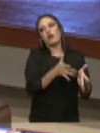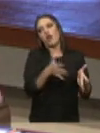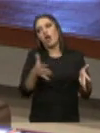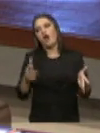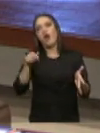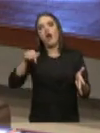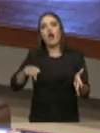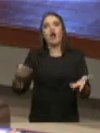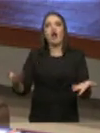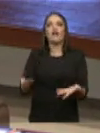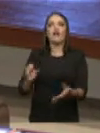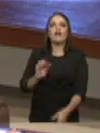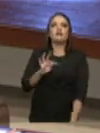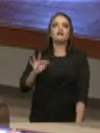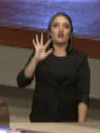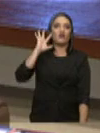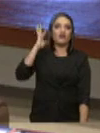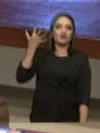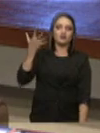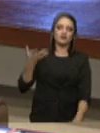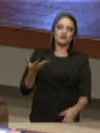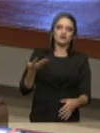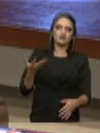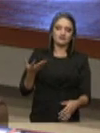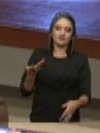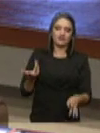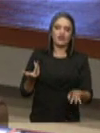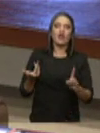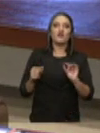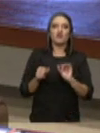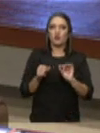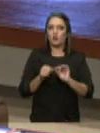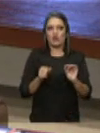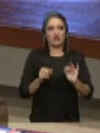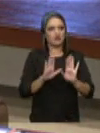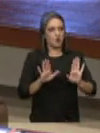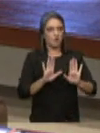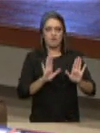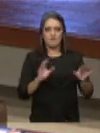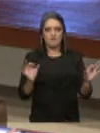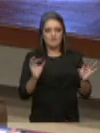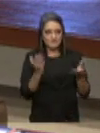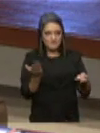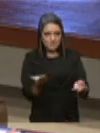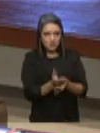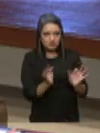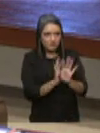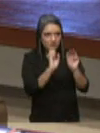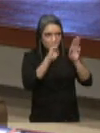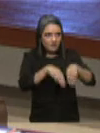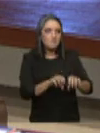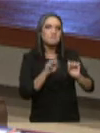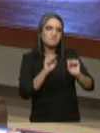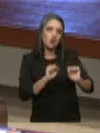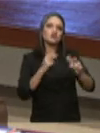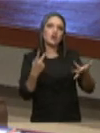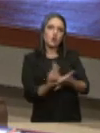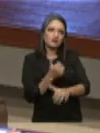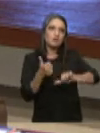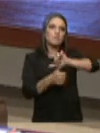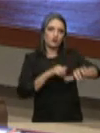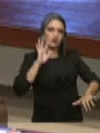e retira a rigidez da coisa julgada. Por outro lado,